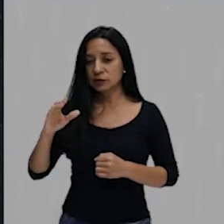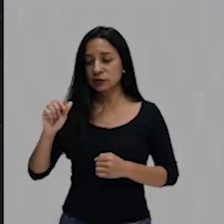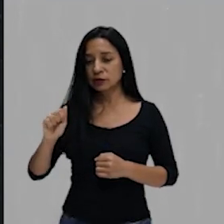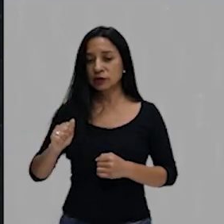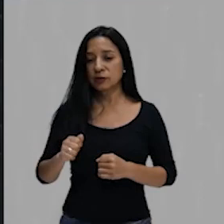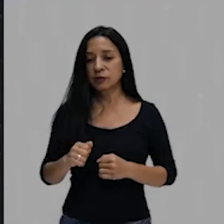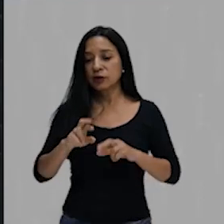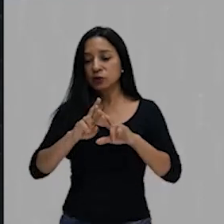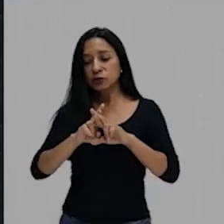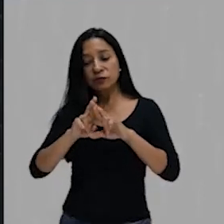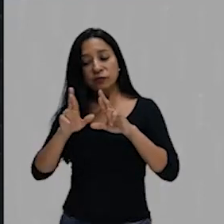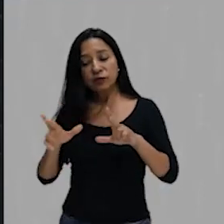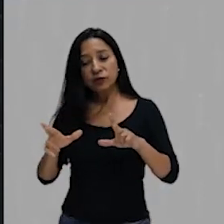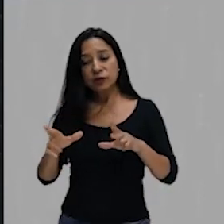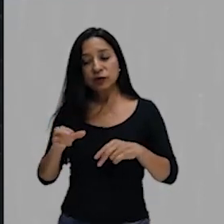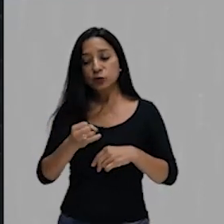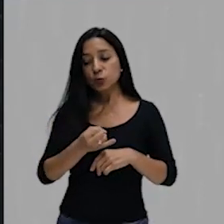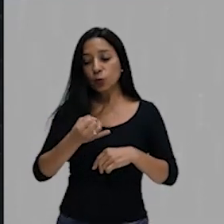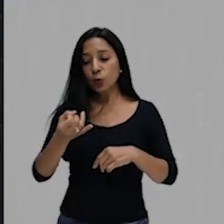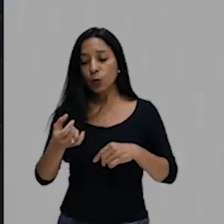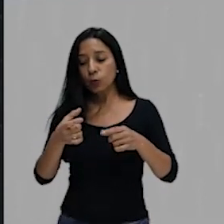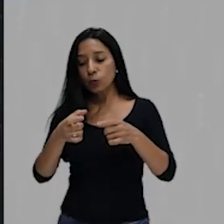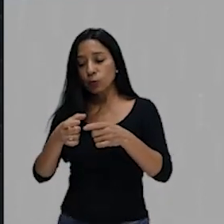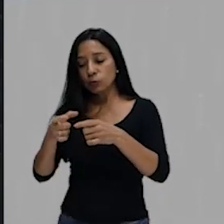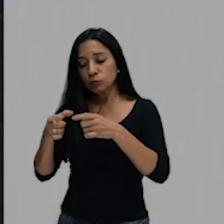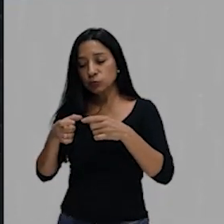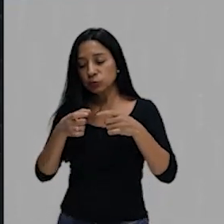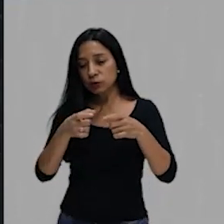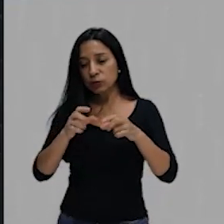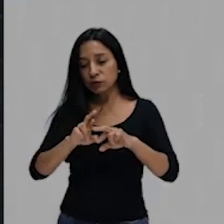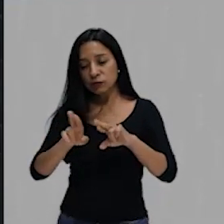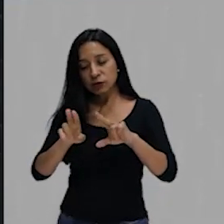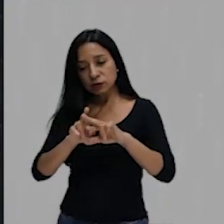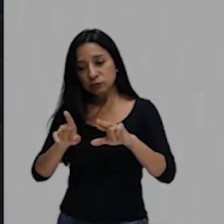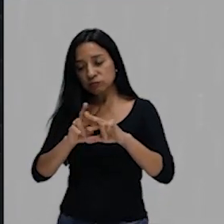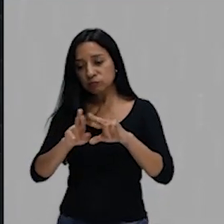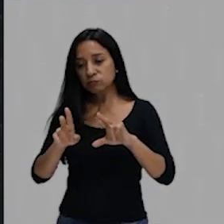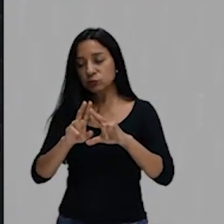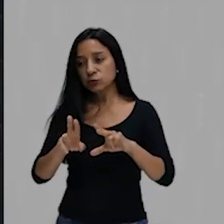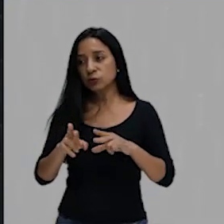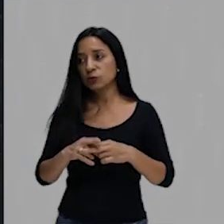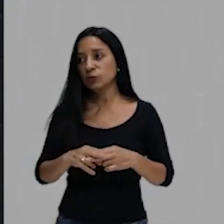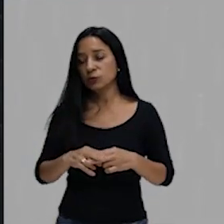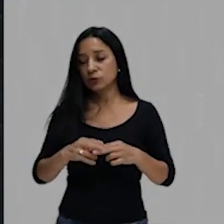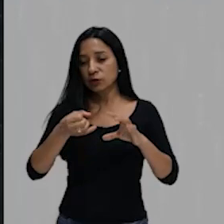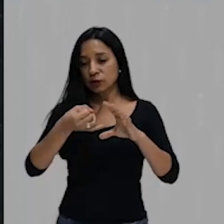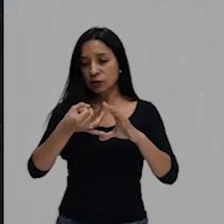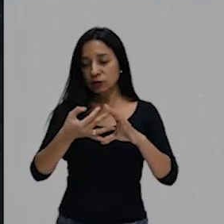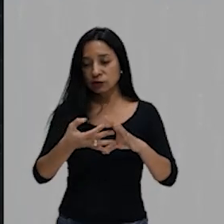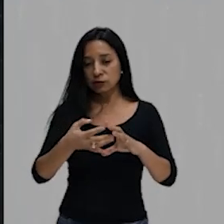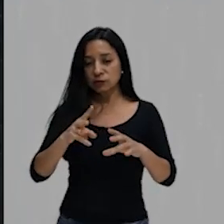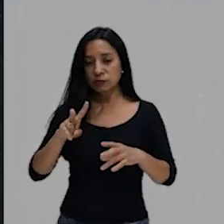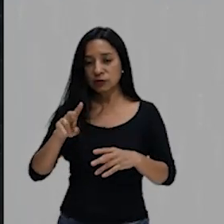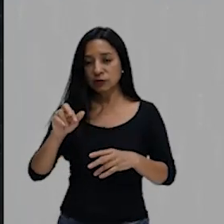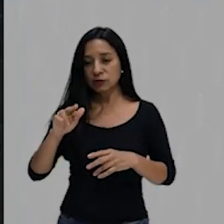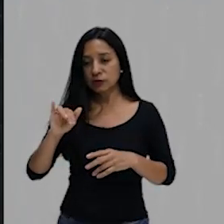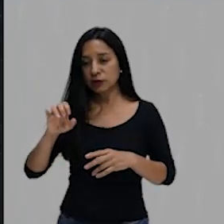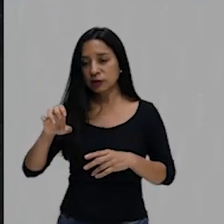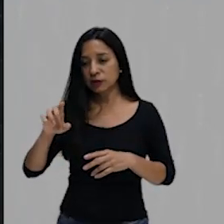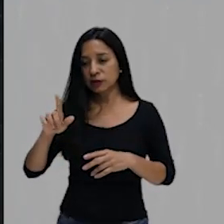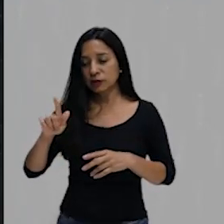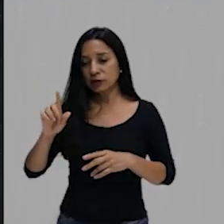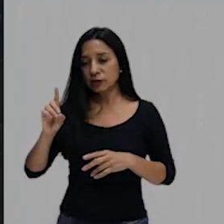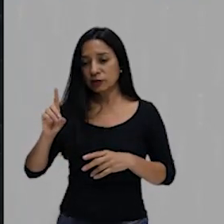de manchas. Então, como eu tenho variações para essa característica variegada, a gente está dizendo